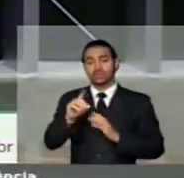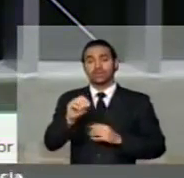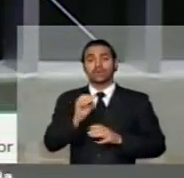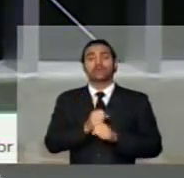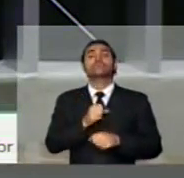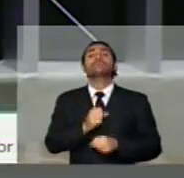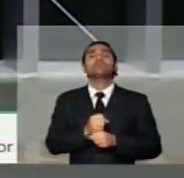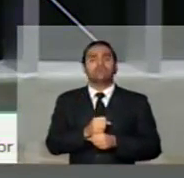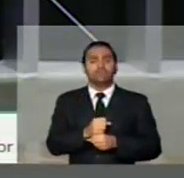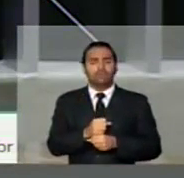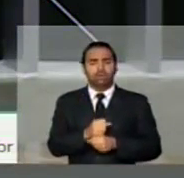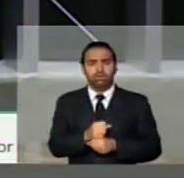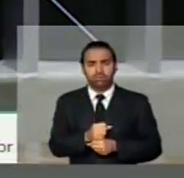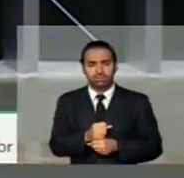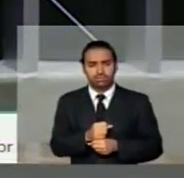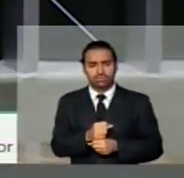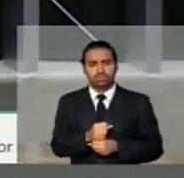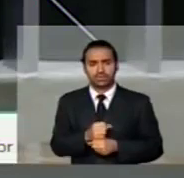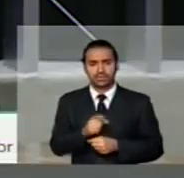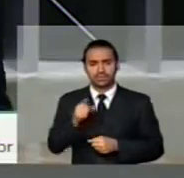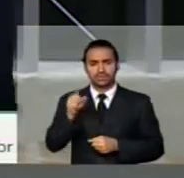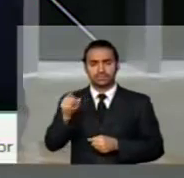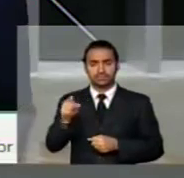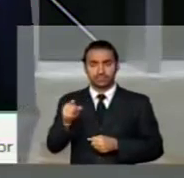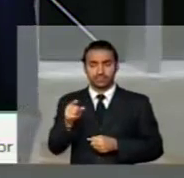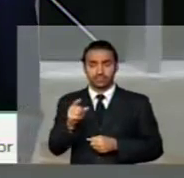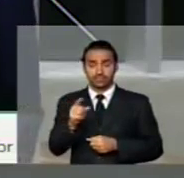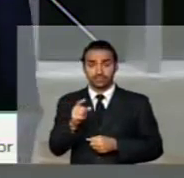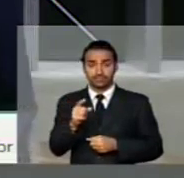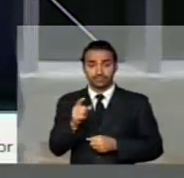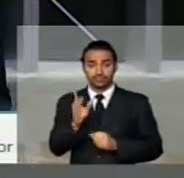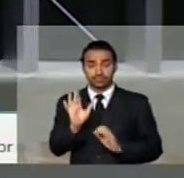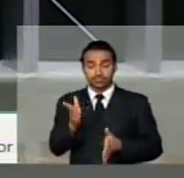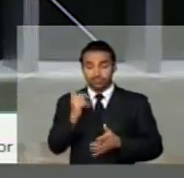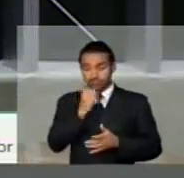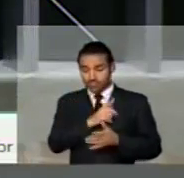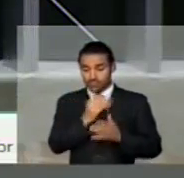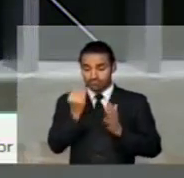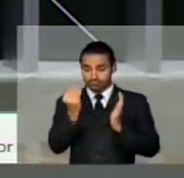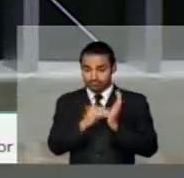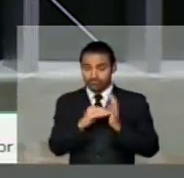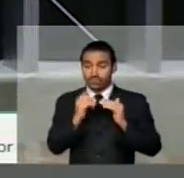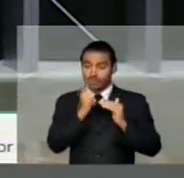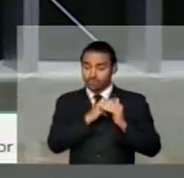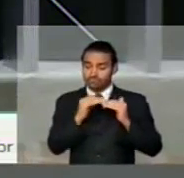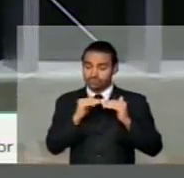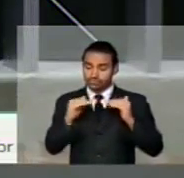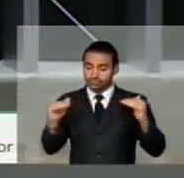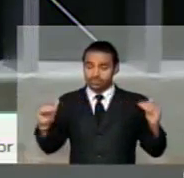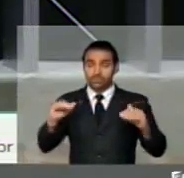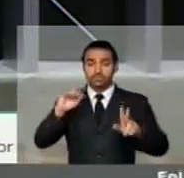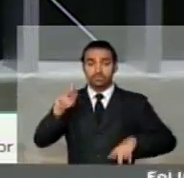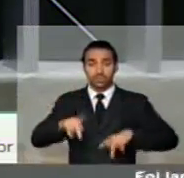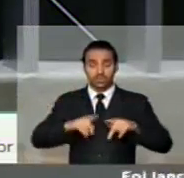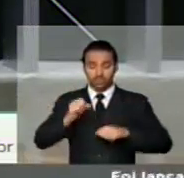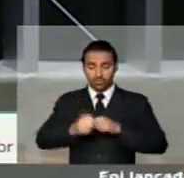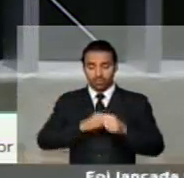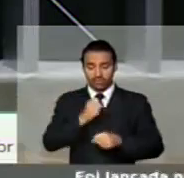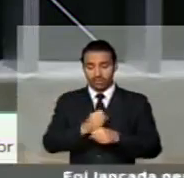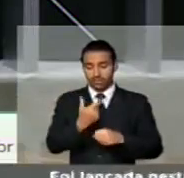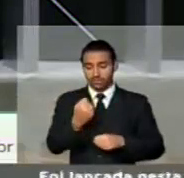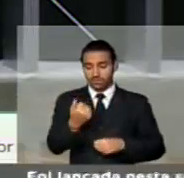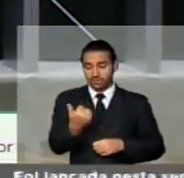que fizeram um consenso para dar uma certa estabilidade, para que o povo brasileiro consiga no ano de